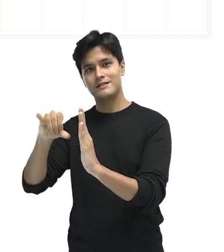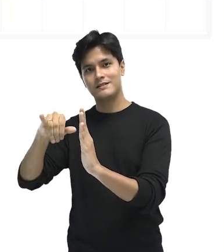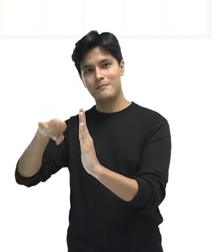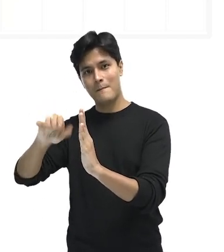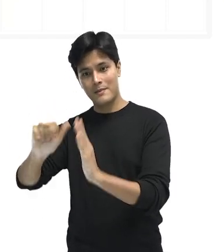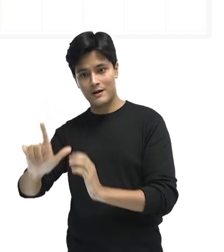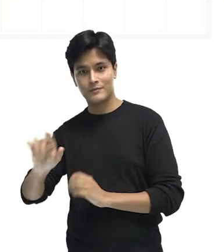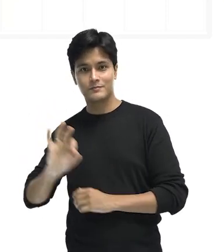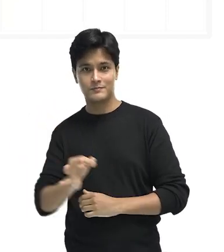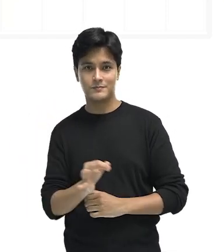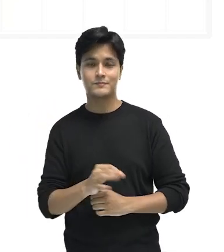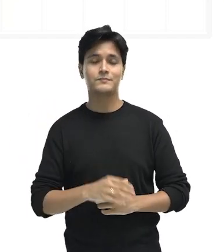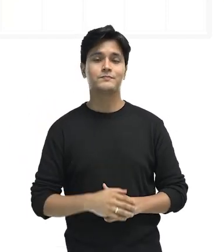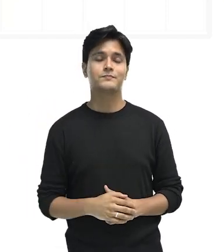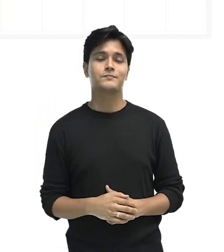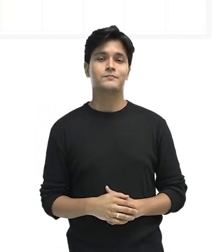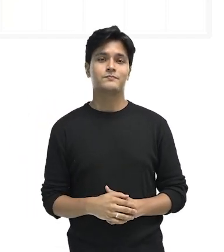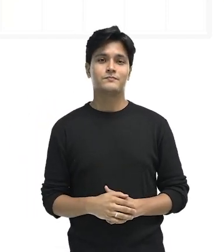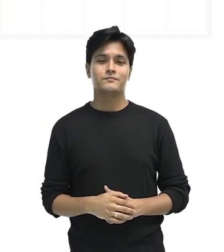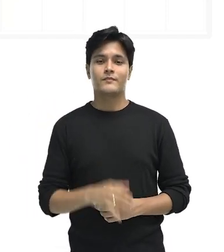aqui,